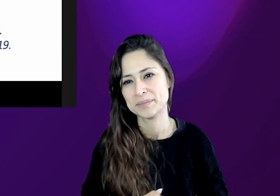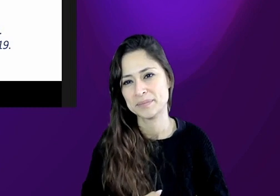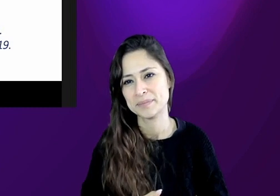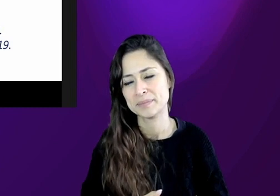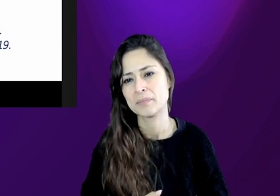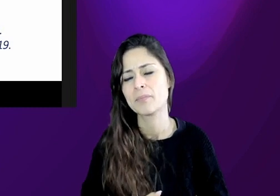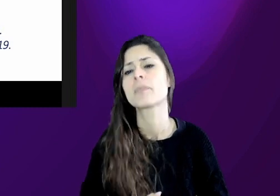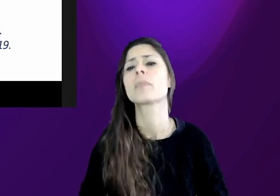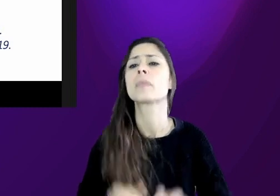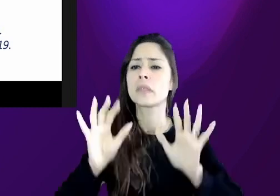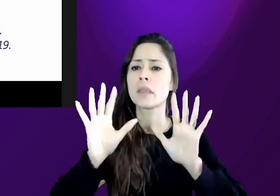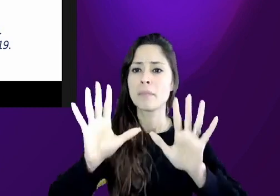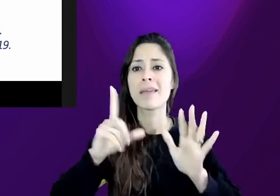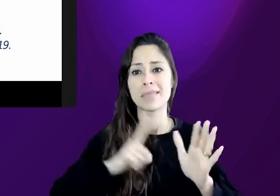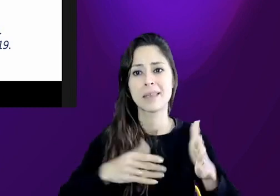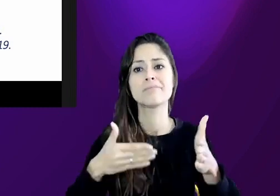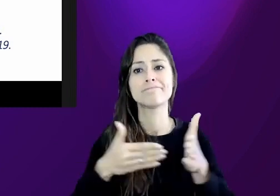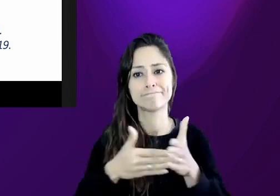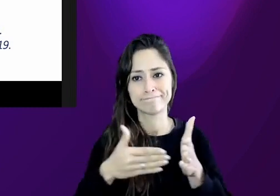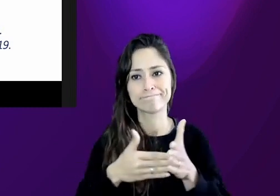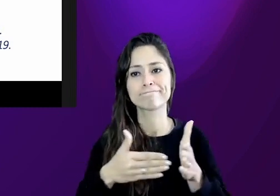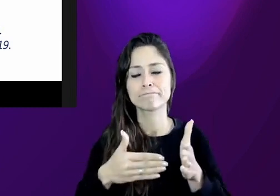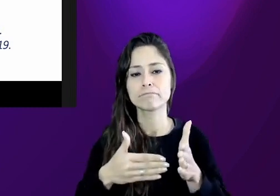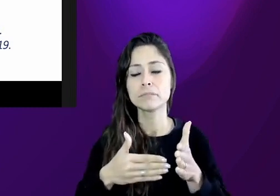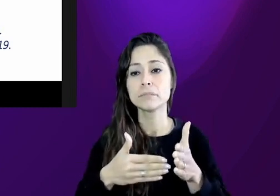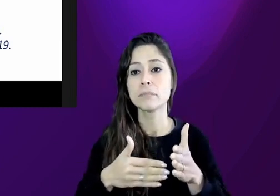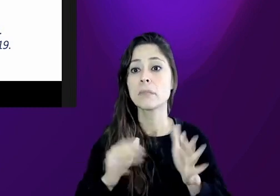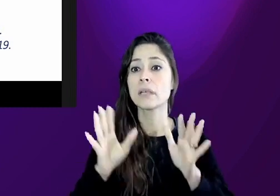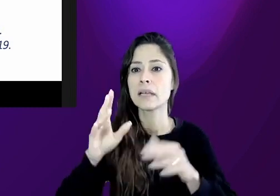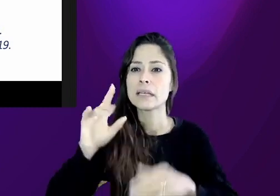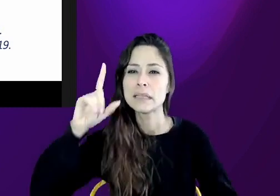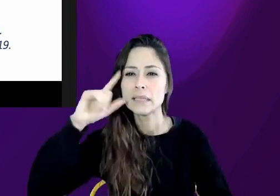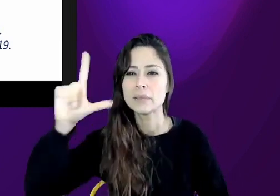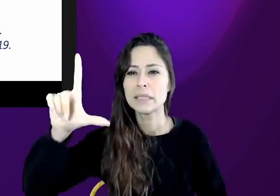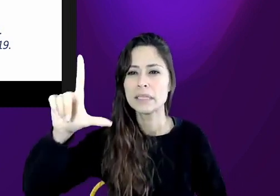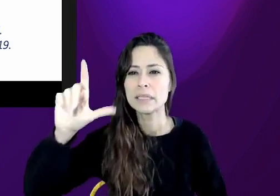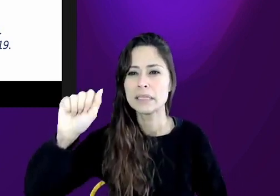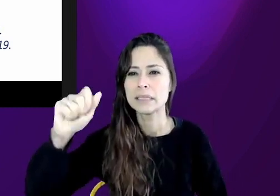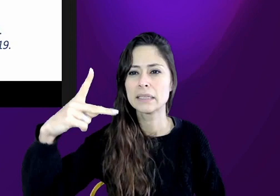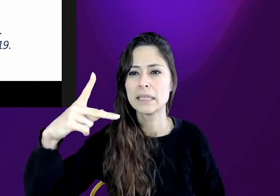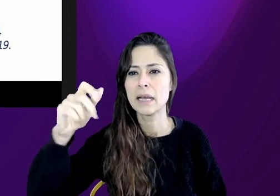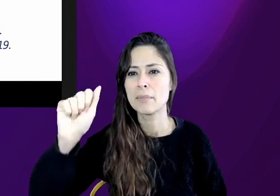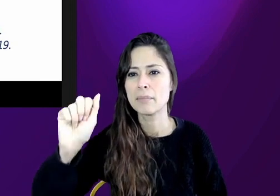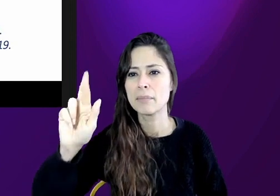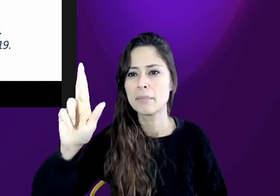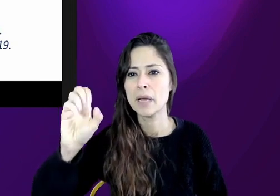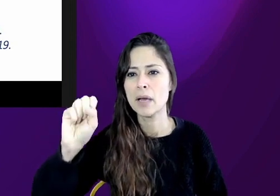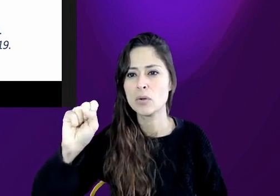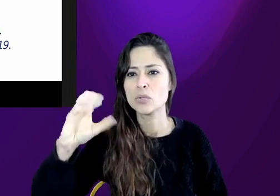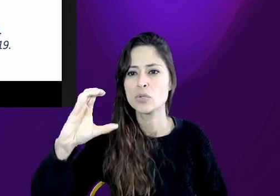Mas ele traz algumas barreiras. Então, enquanto na laparoscopia nós temos um retorno áptico,